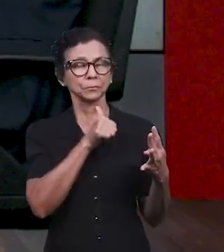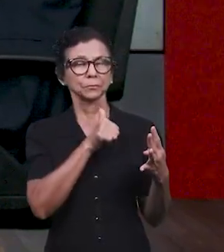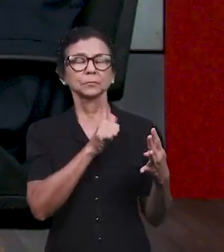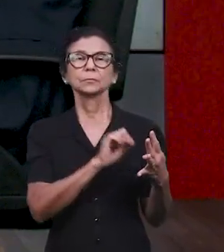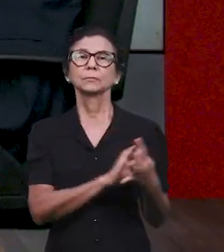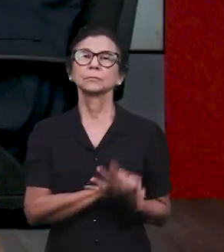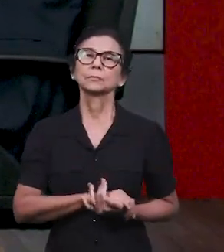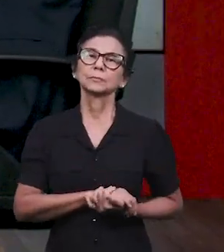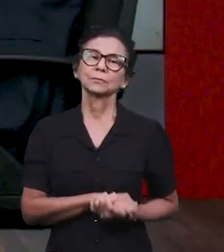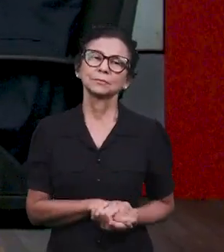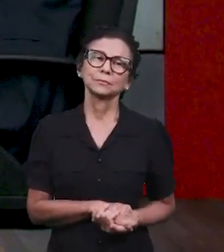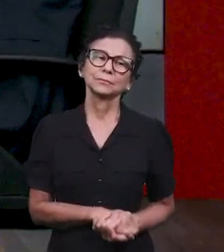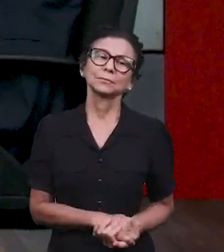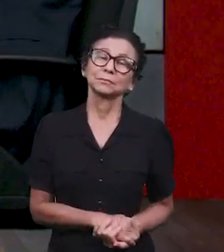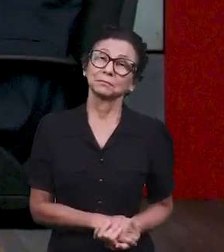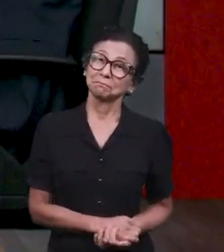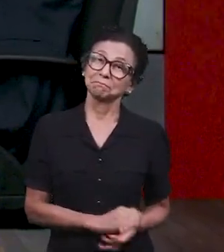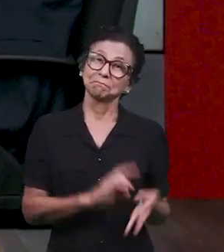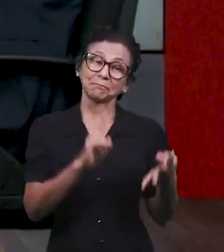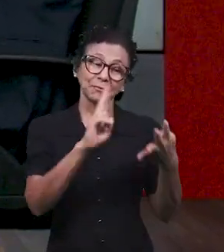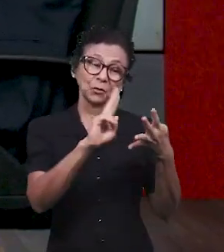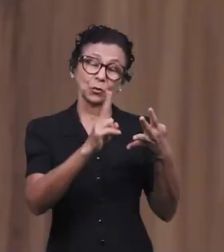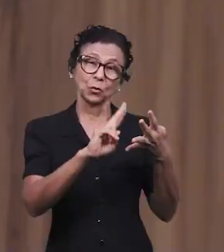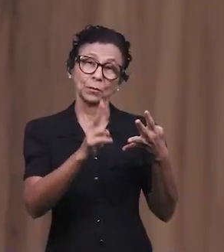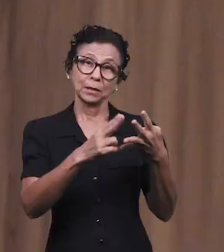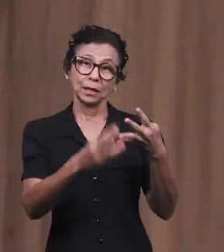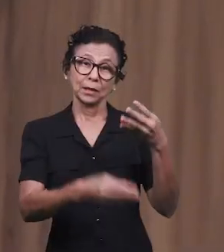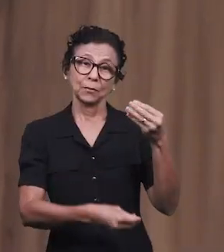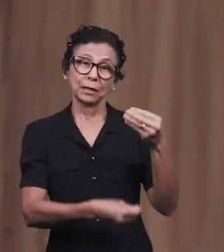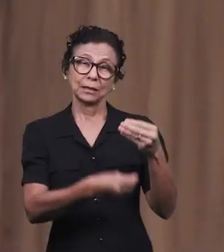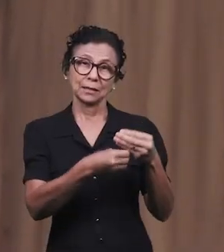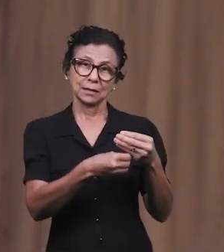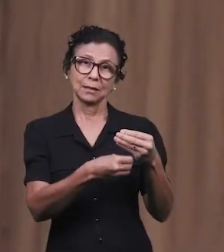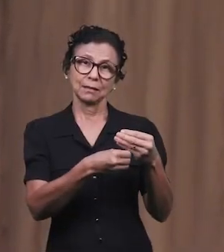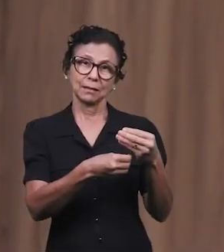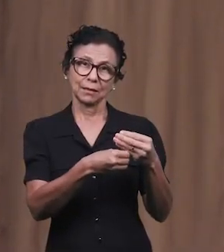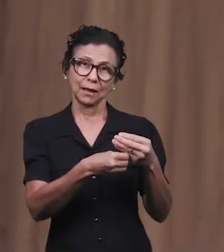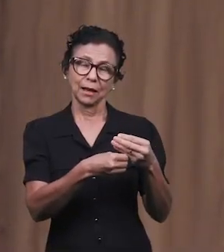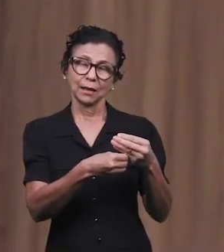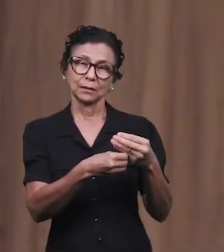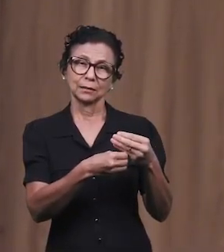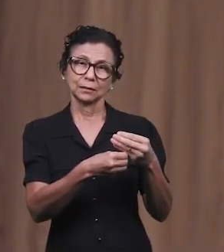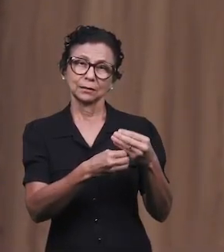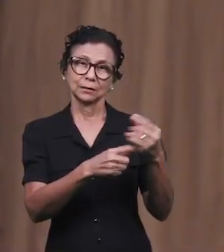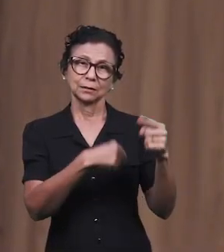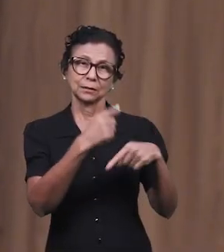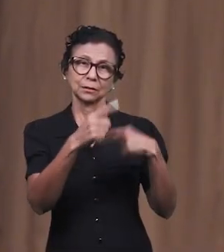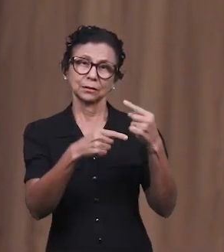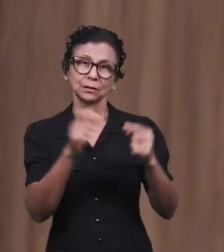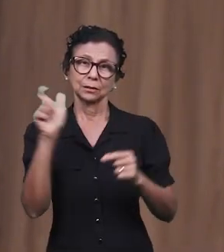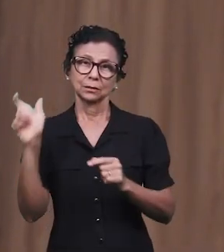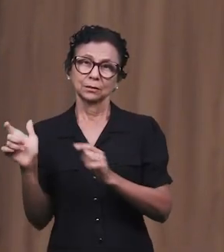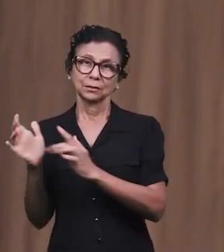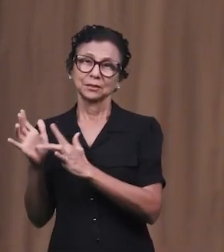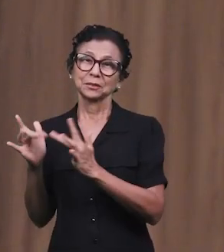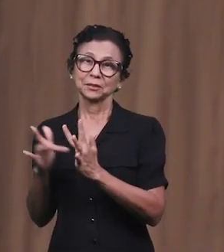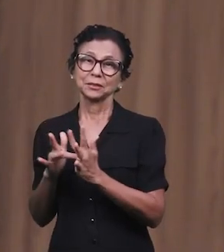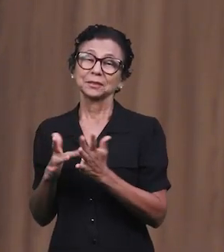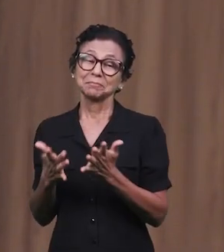elas tiveram os seus nomes incluídos na genealogia do Senhor Jesus,